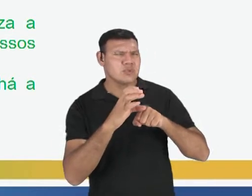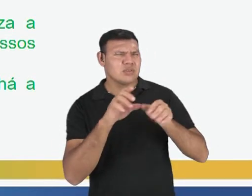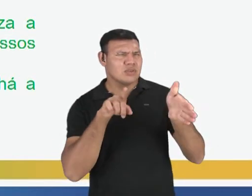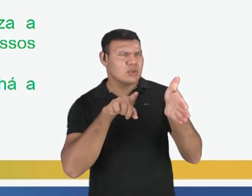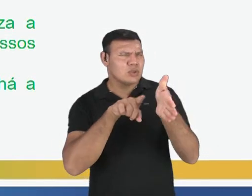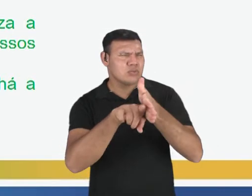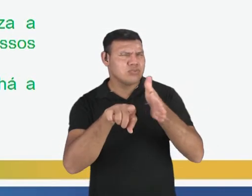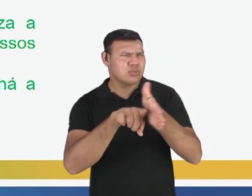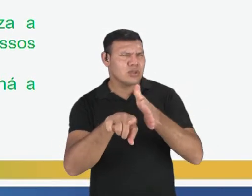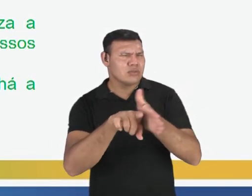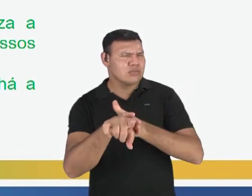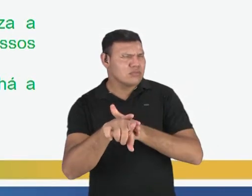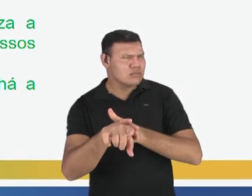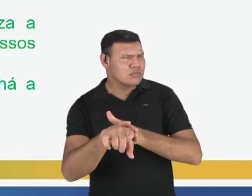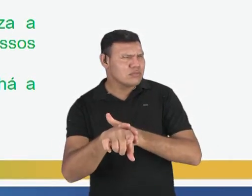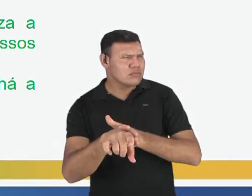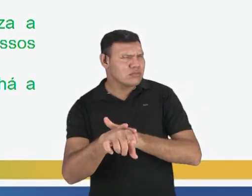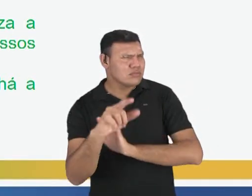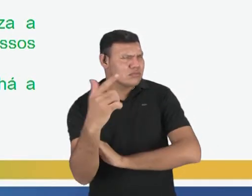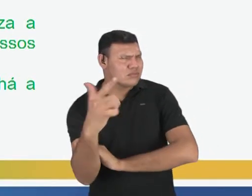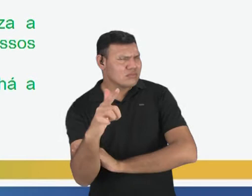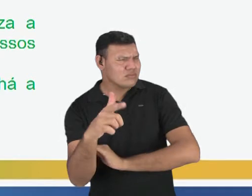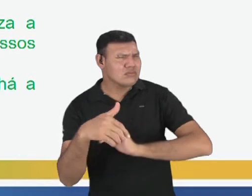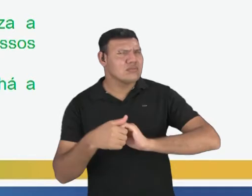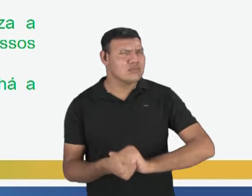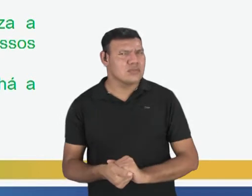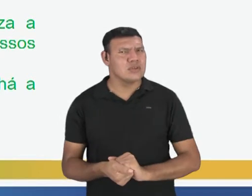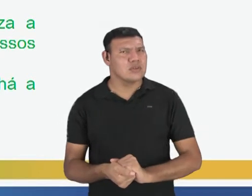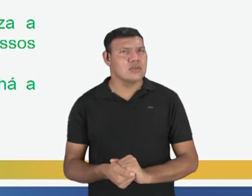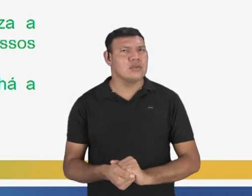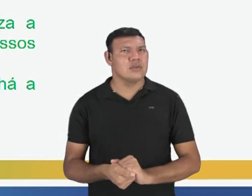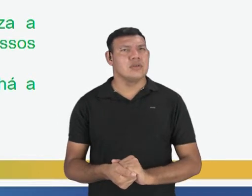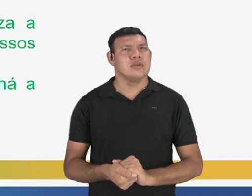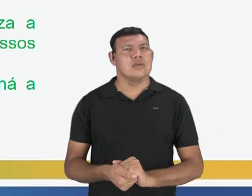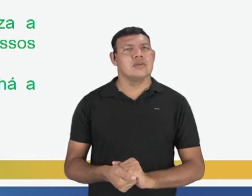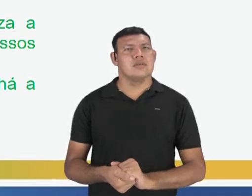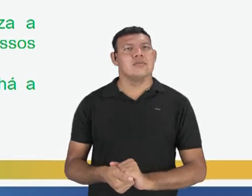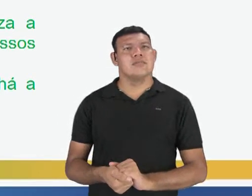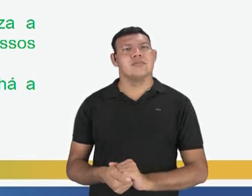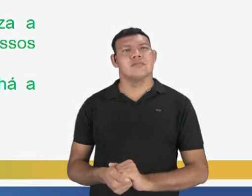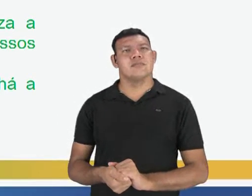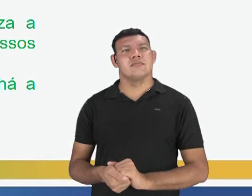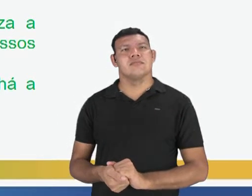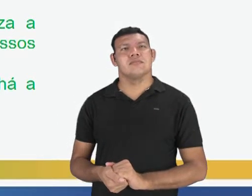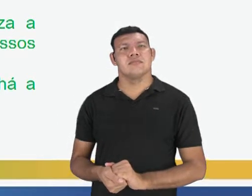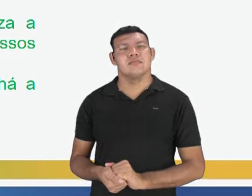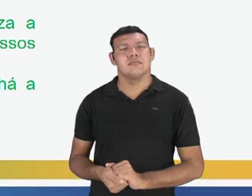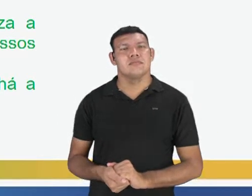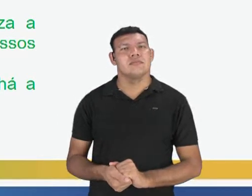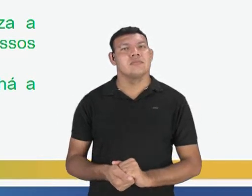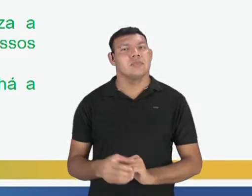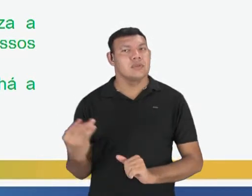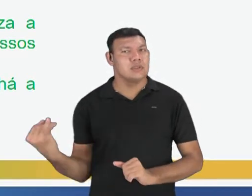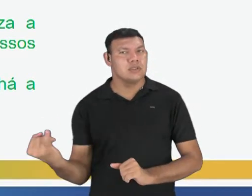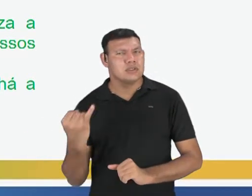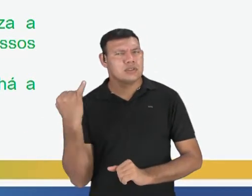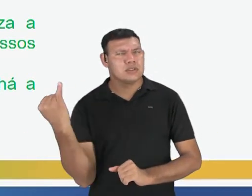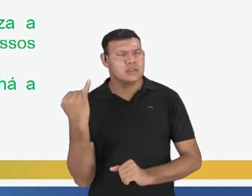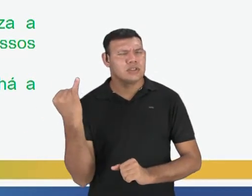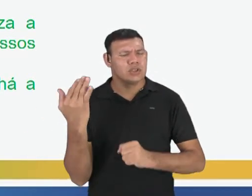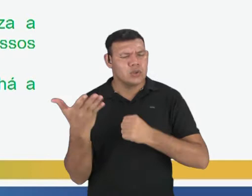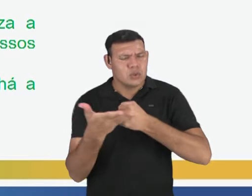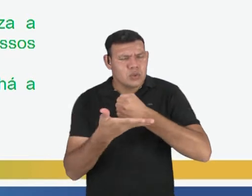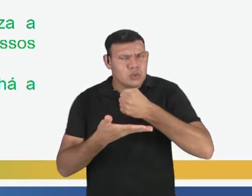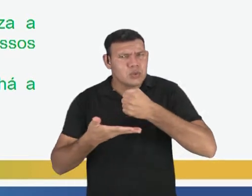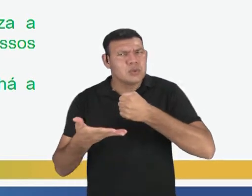Ele pergunta nessa obra. Será que se funda o nosso conhecimento? Os fundamentos deles são